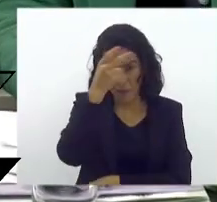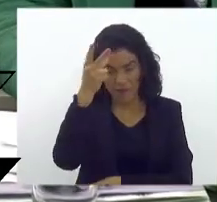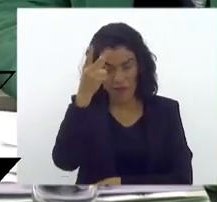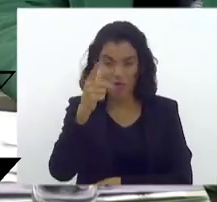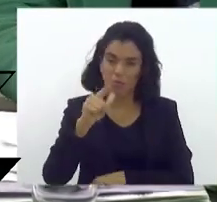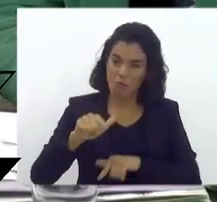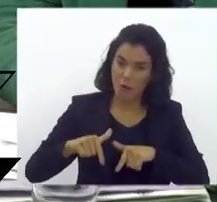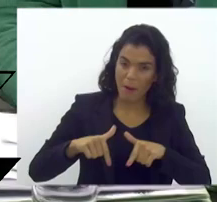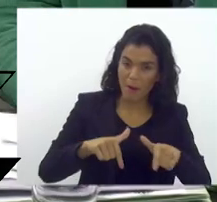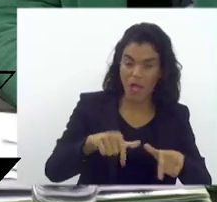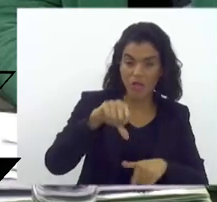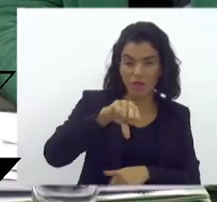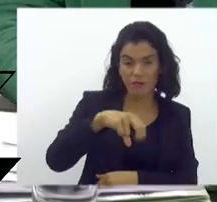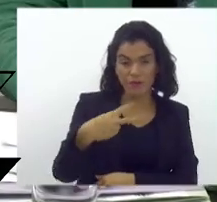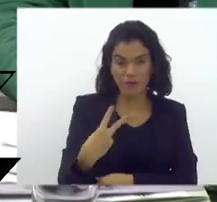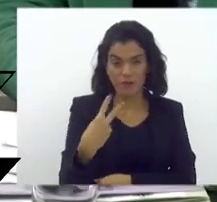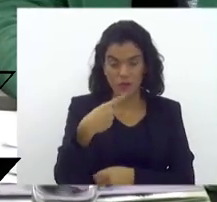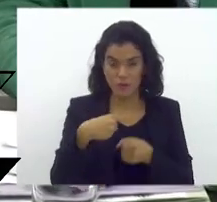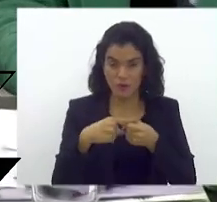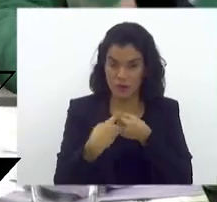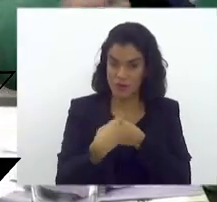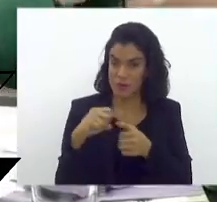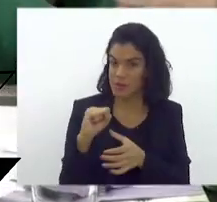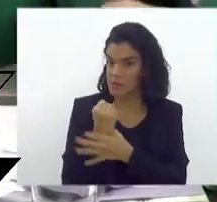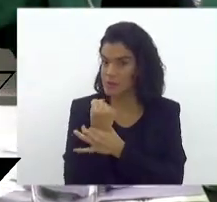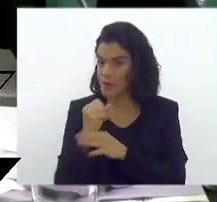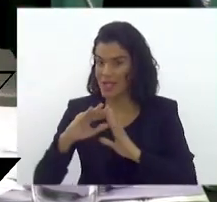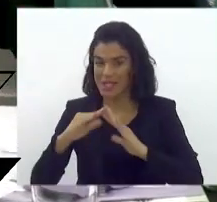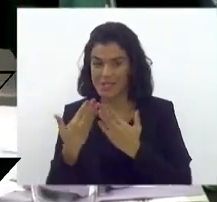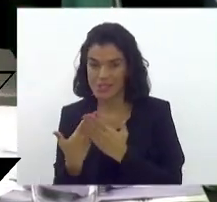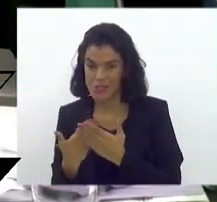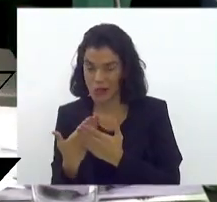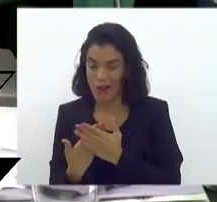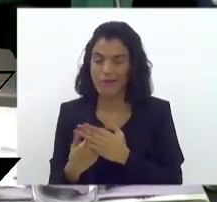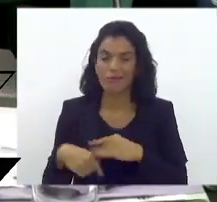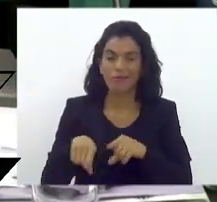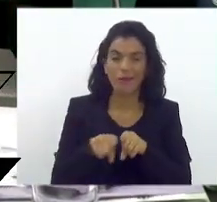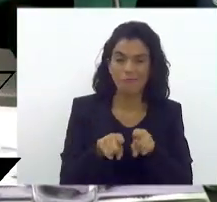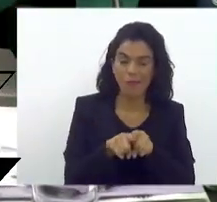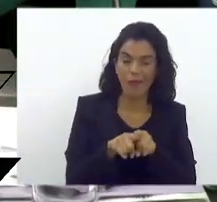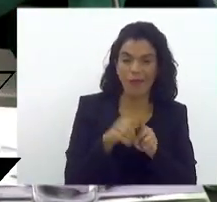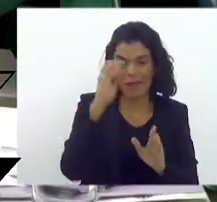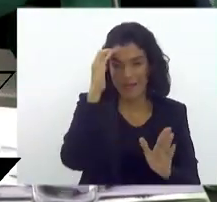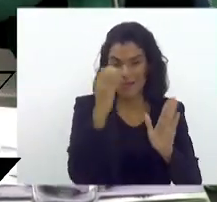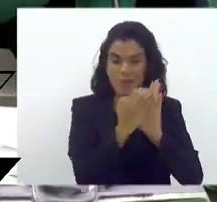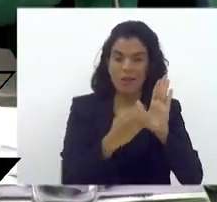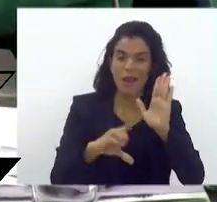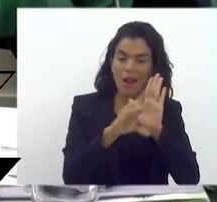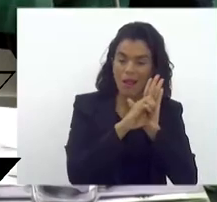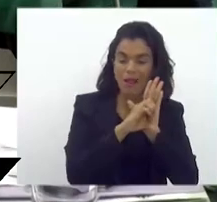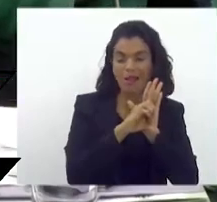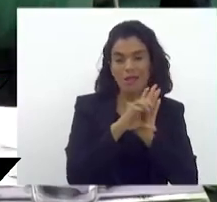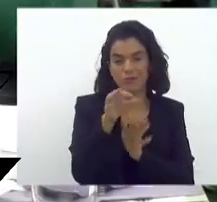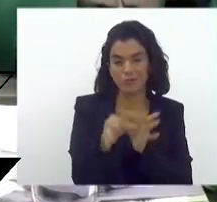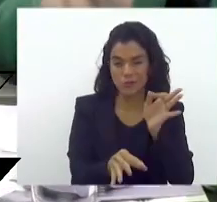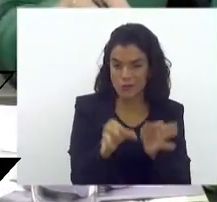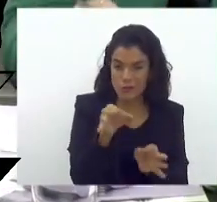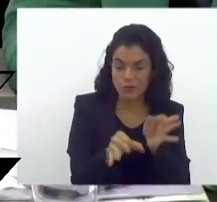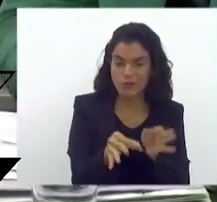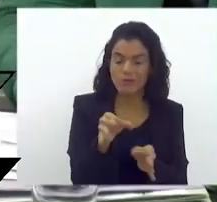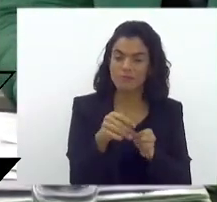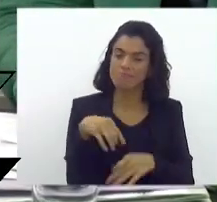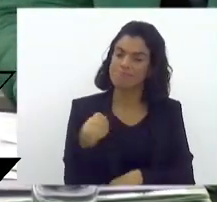colocar entre os 92 municípios essa segurança escolar, dessa legalidade jurídica, para a gente conseguir,